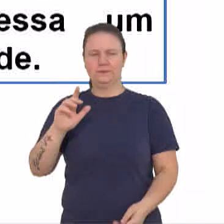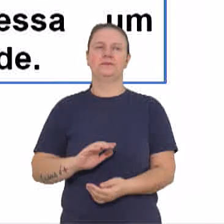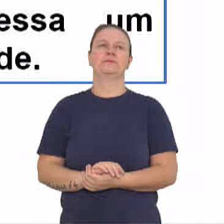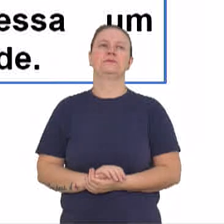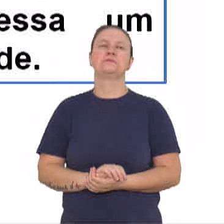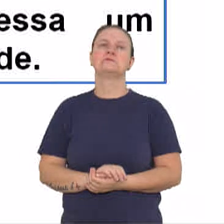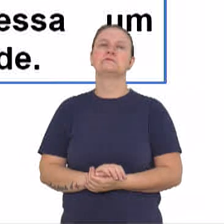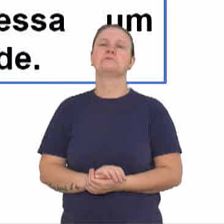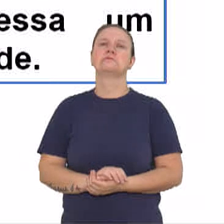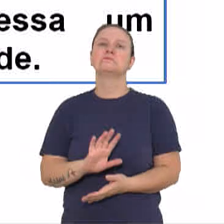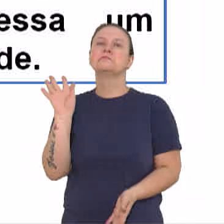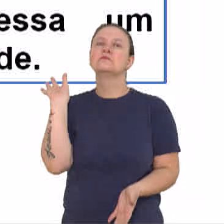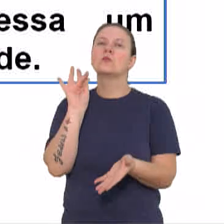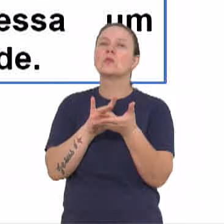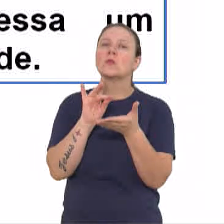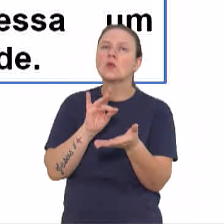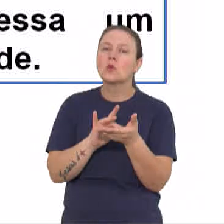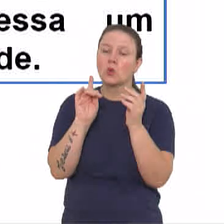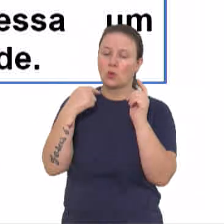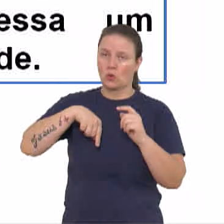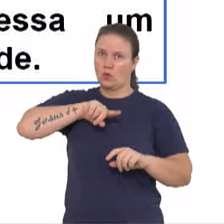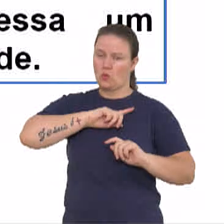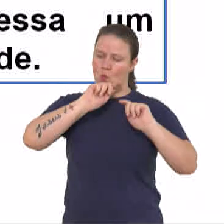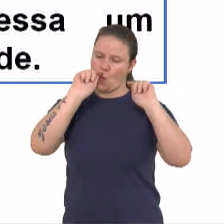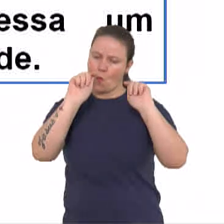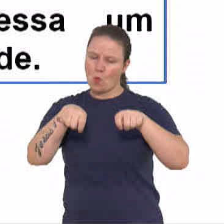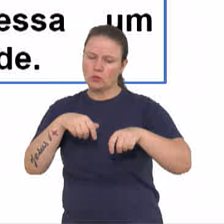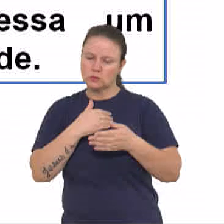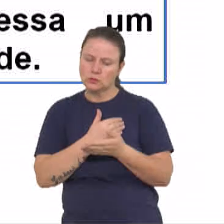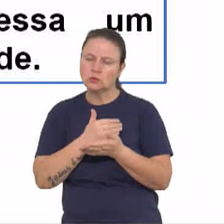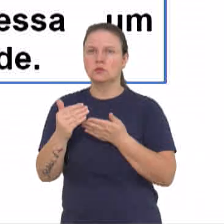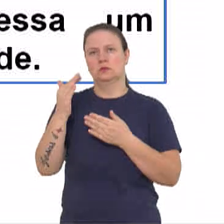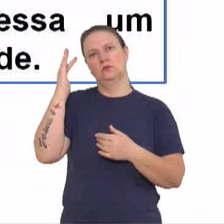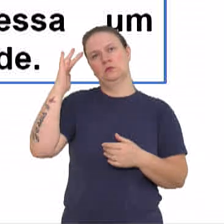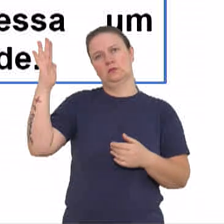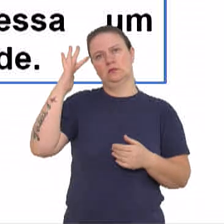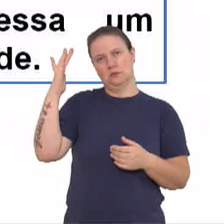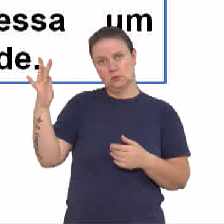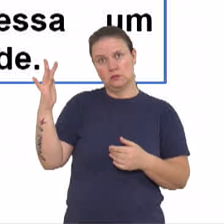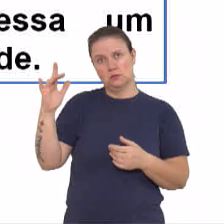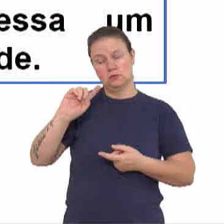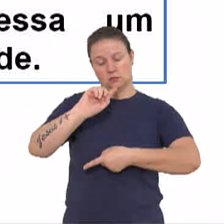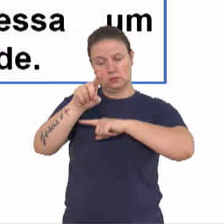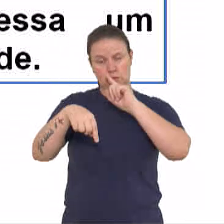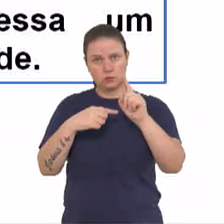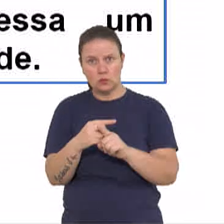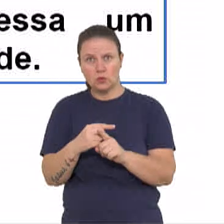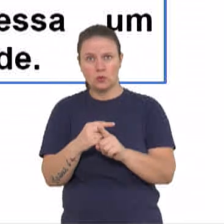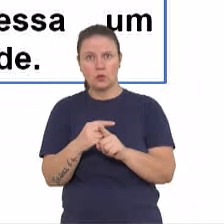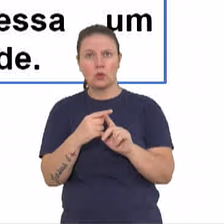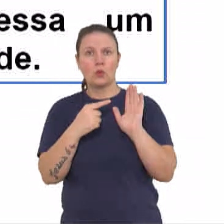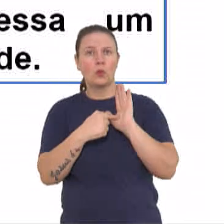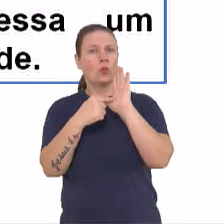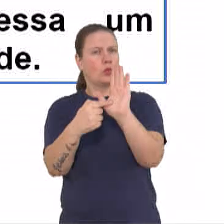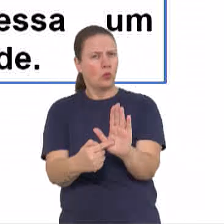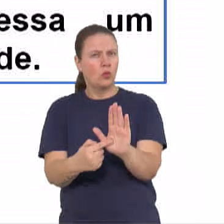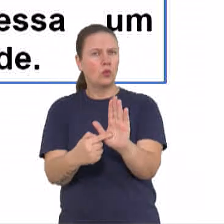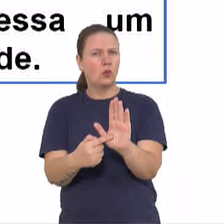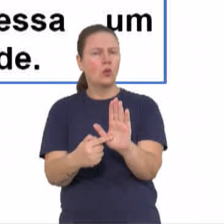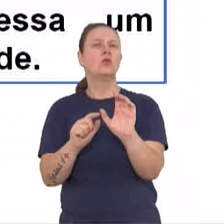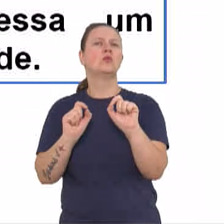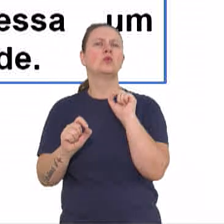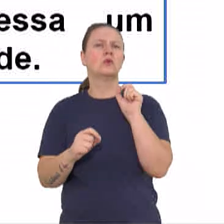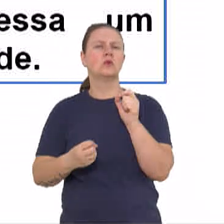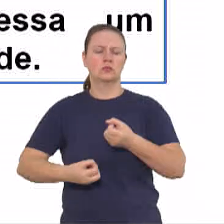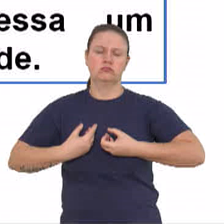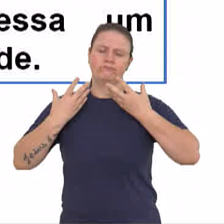Hegel afirma que é com Heráclito que podemos datar o início da filosofia, pois foi com Heráclito que se expressou